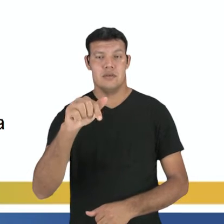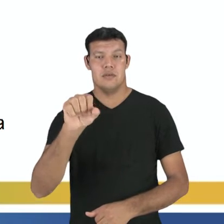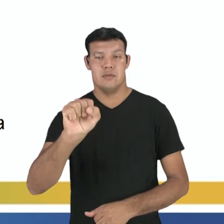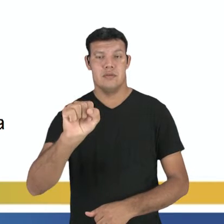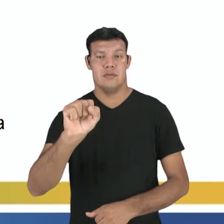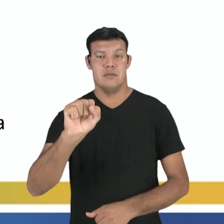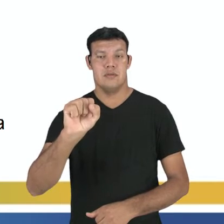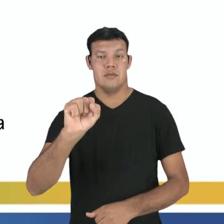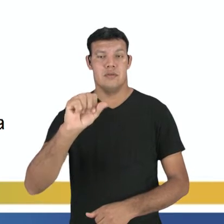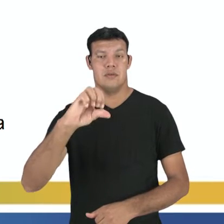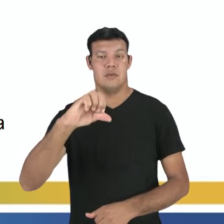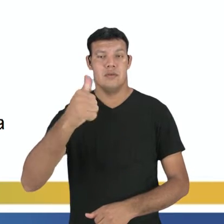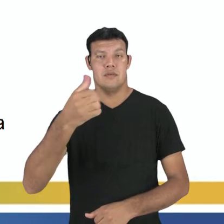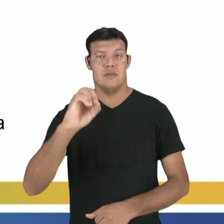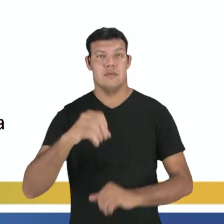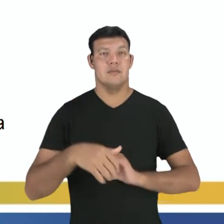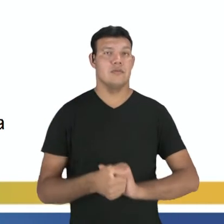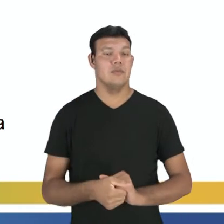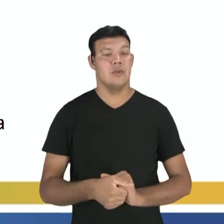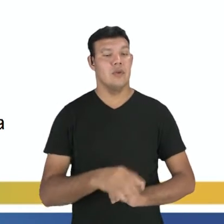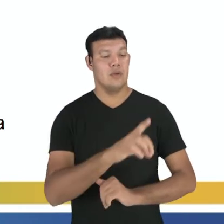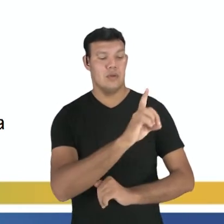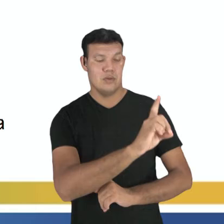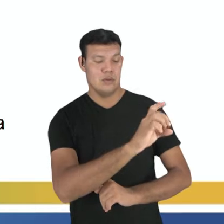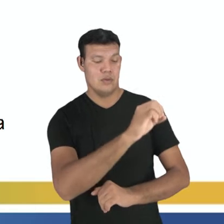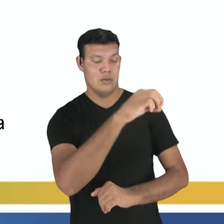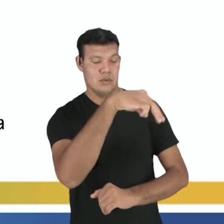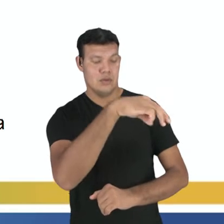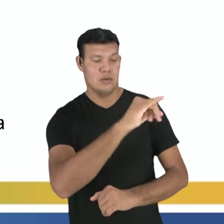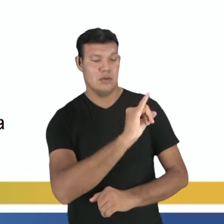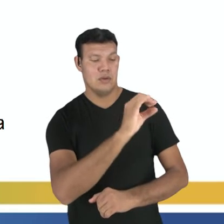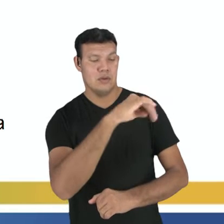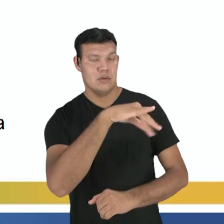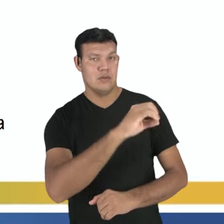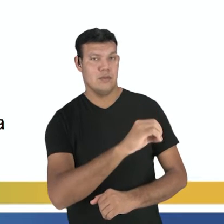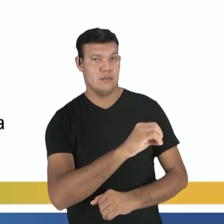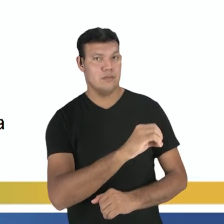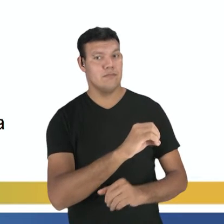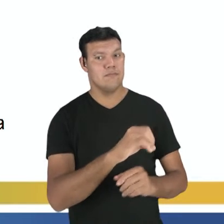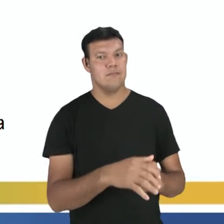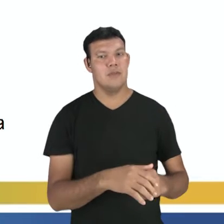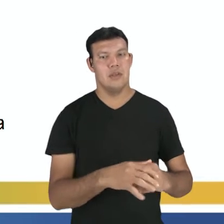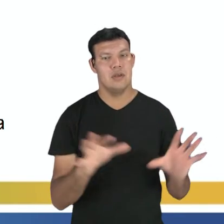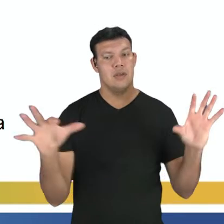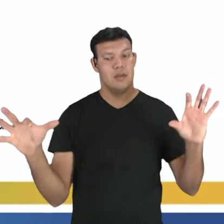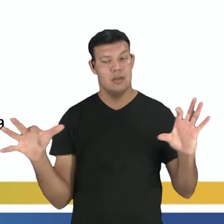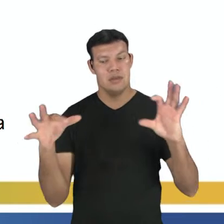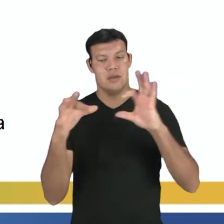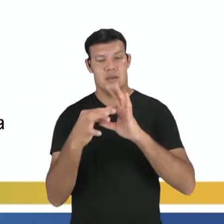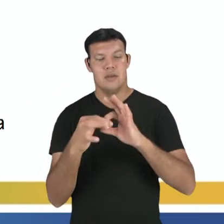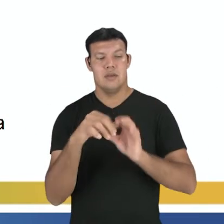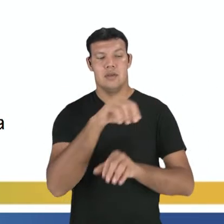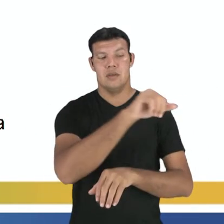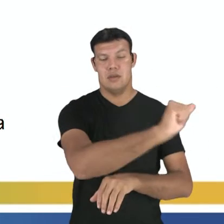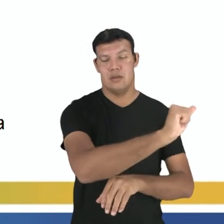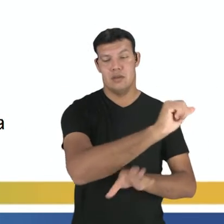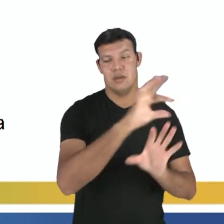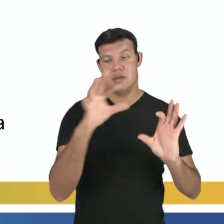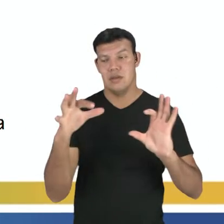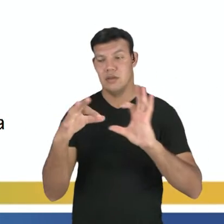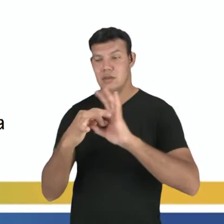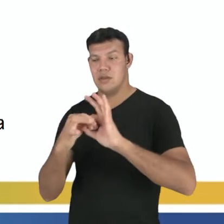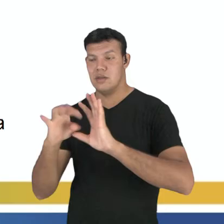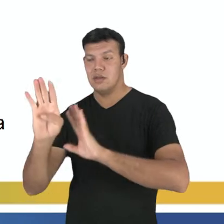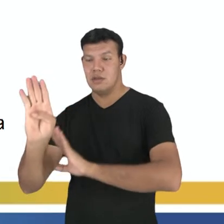é de 1 a 5. Não é isso? Porque ele liga de 1 a 5. O conjunto A liga no